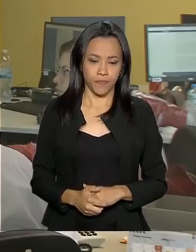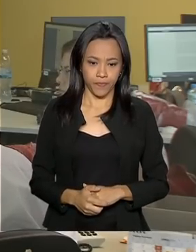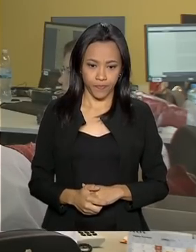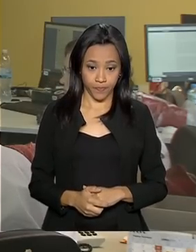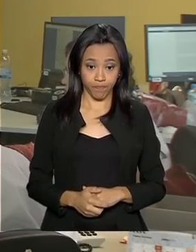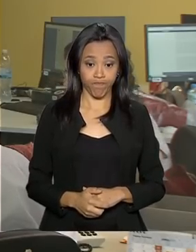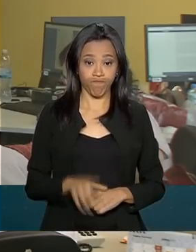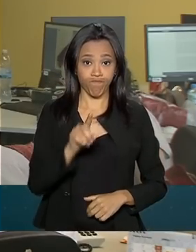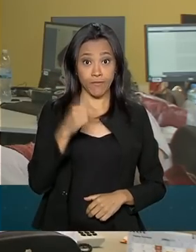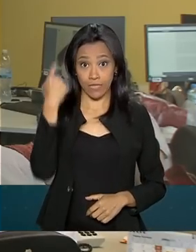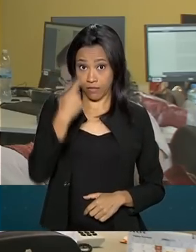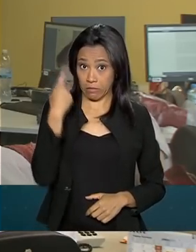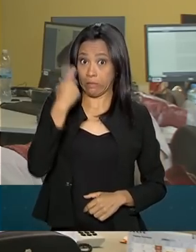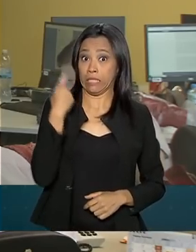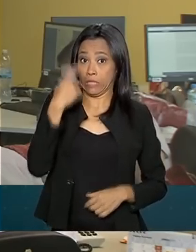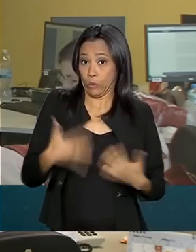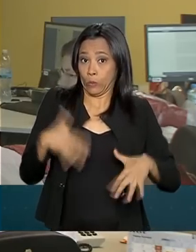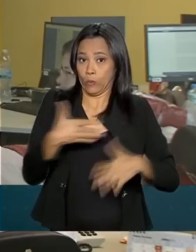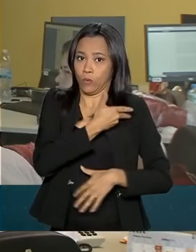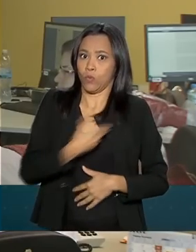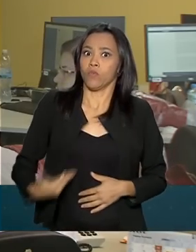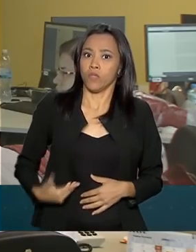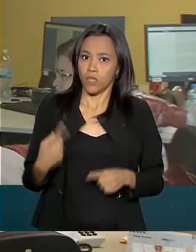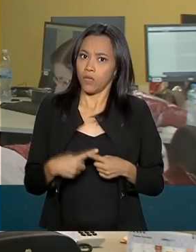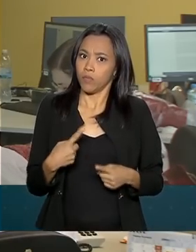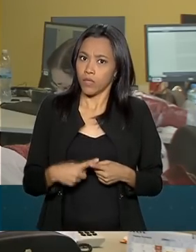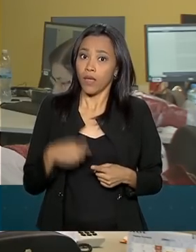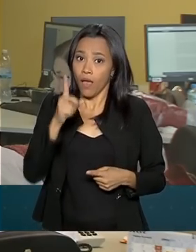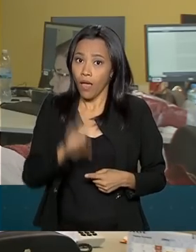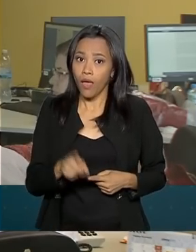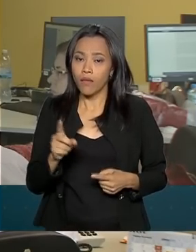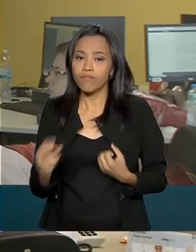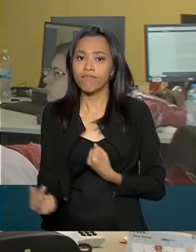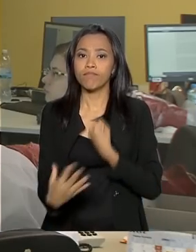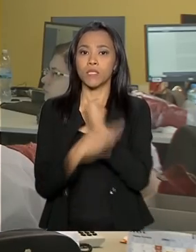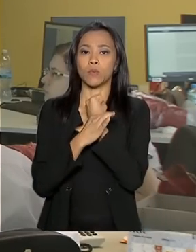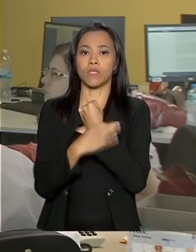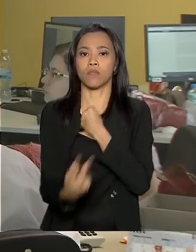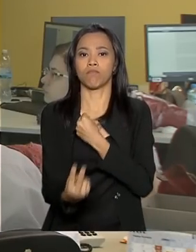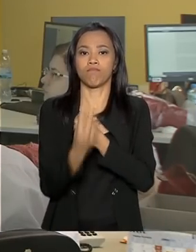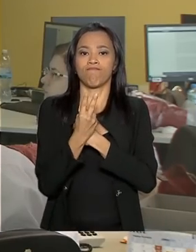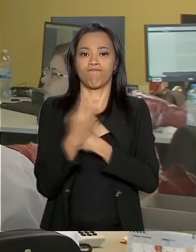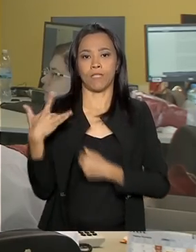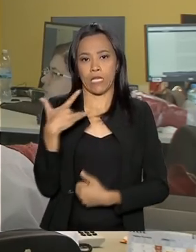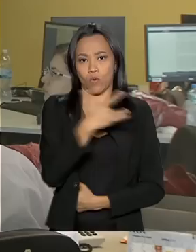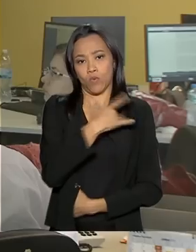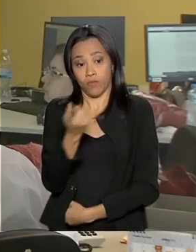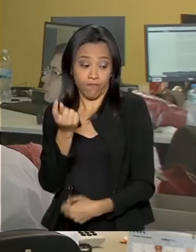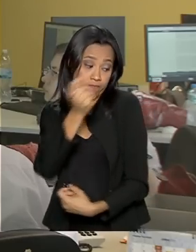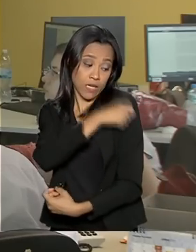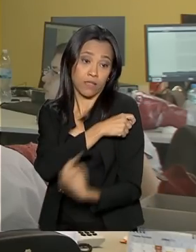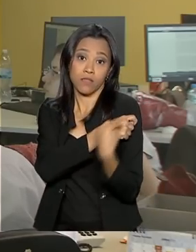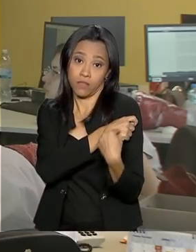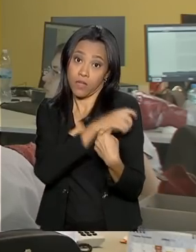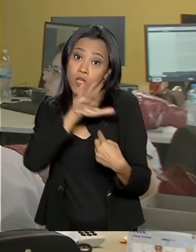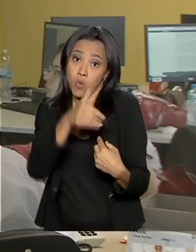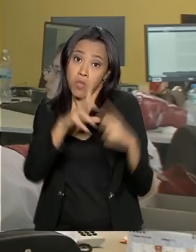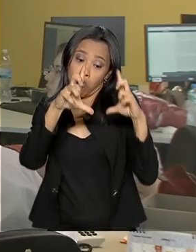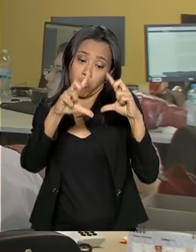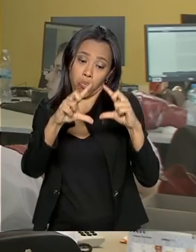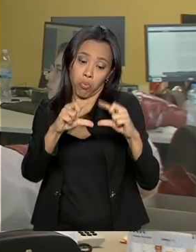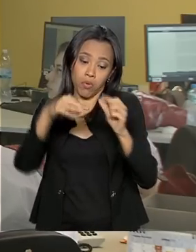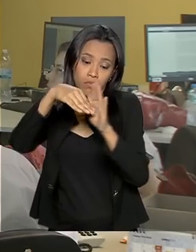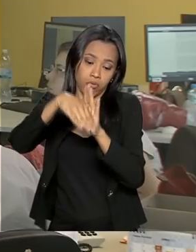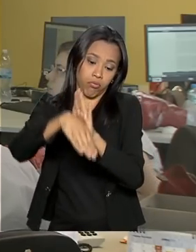A preocupação do governo é válida, já que vacinação é medida de saúde pública. E os estudos provam que quando existe baixa cobertura